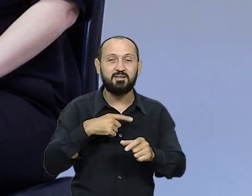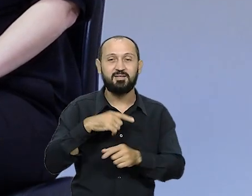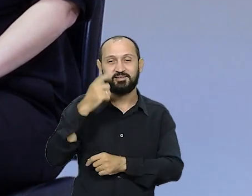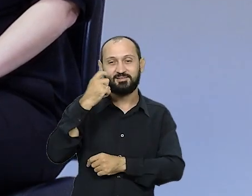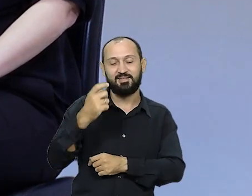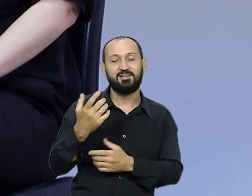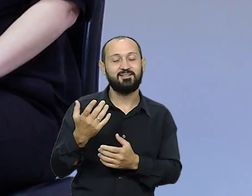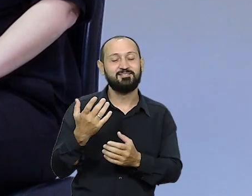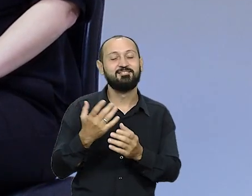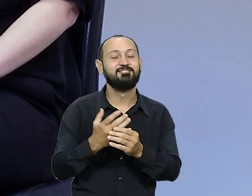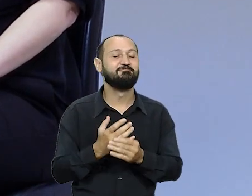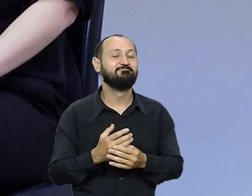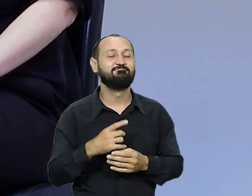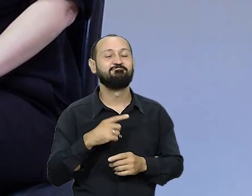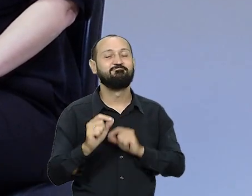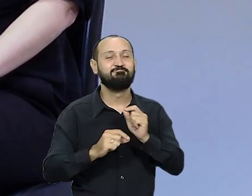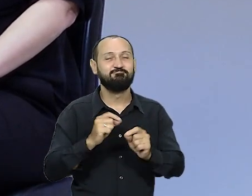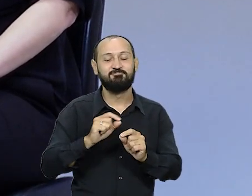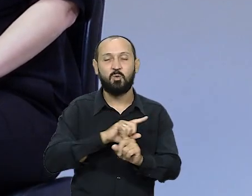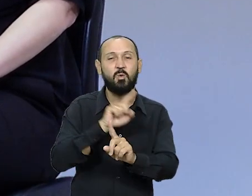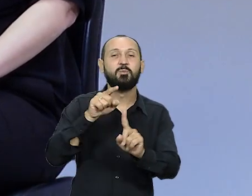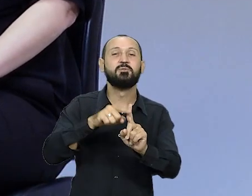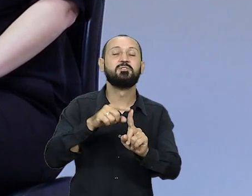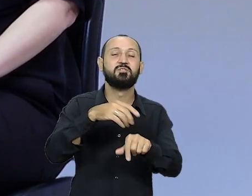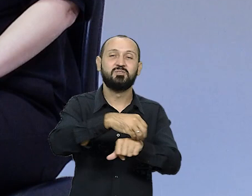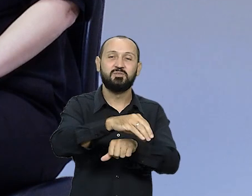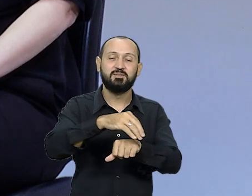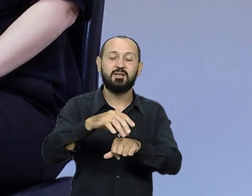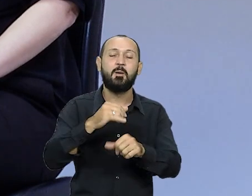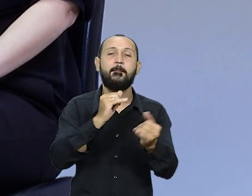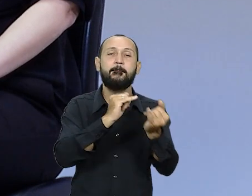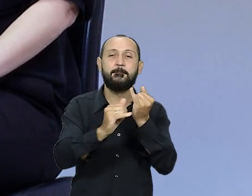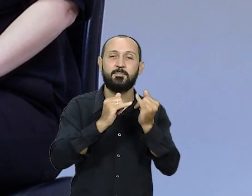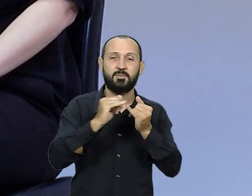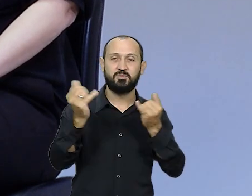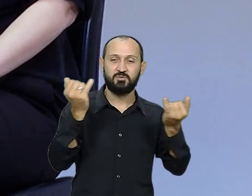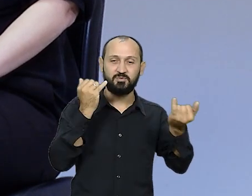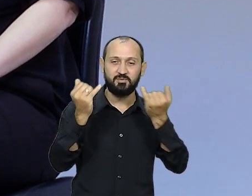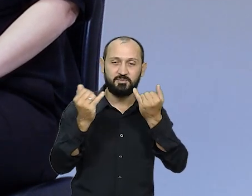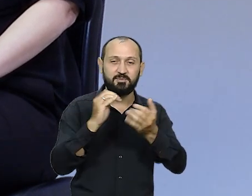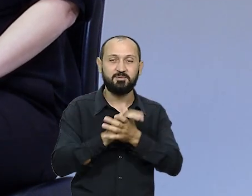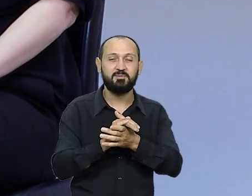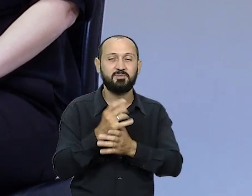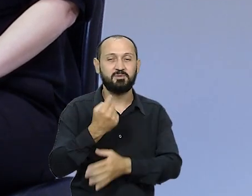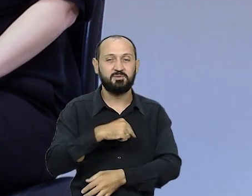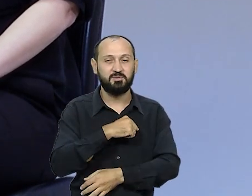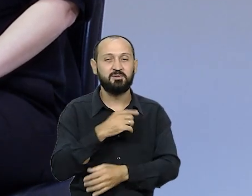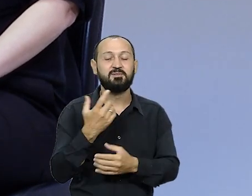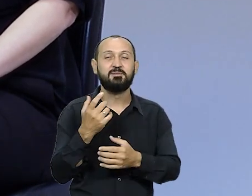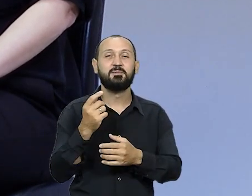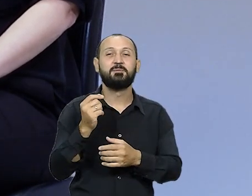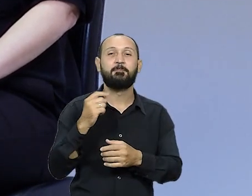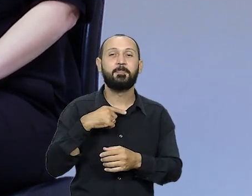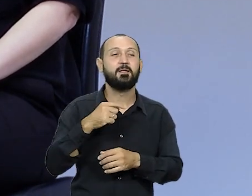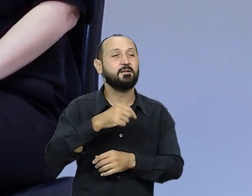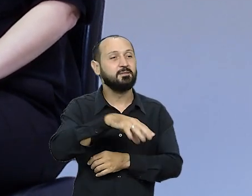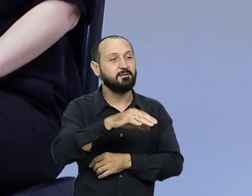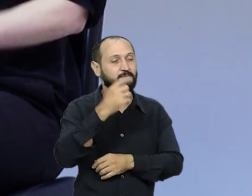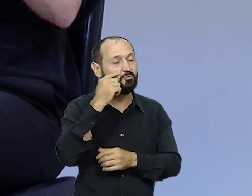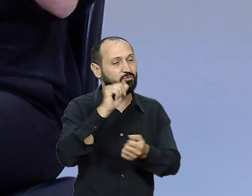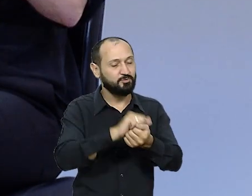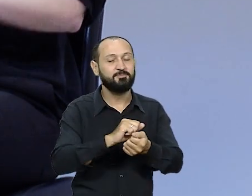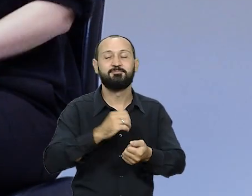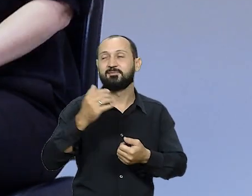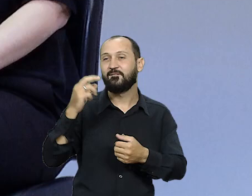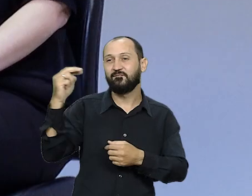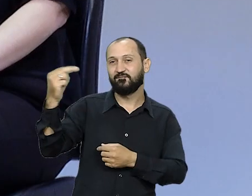com pessoas que têm esse interesse, que têm esse objetivo de levar um pouquinho mais de informação e um pouquinho mais da gente para